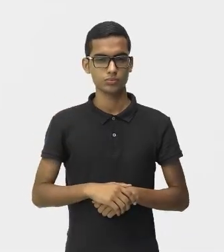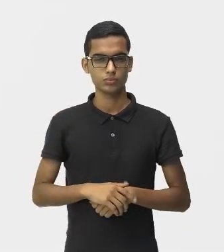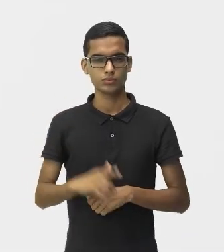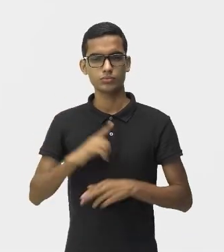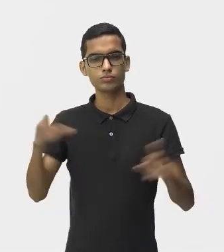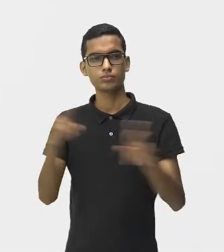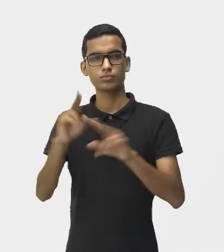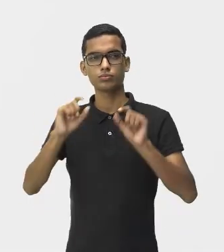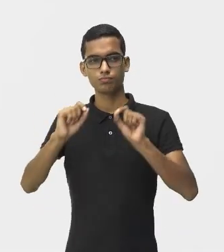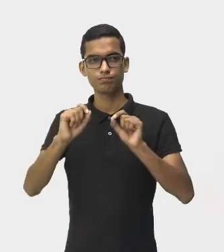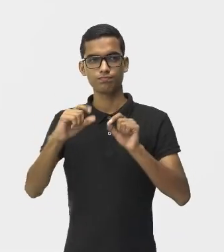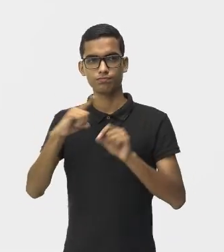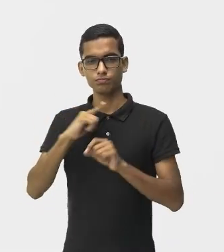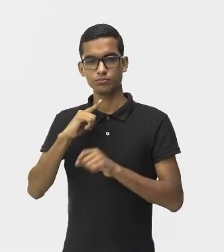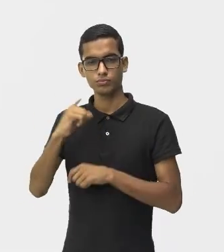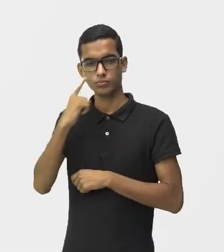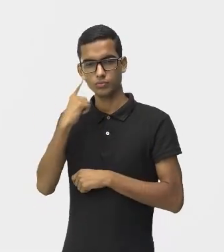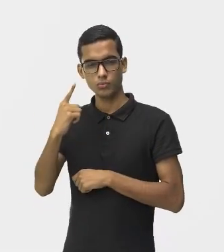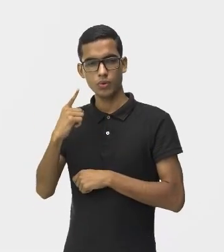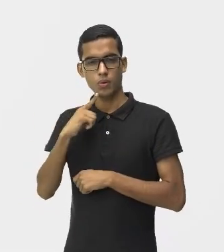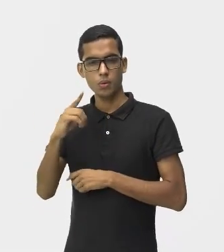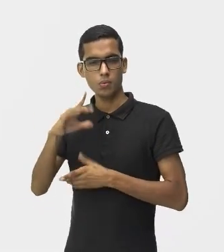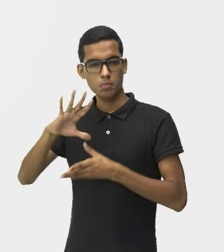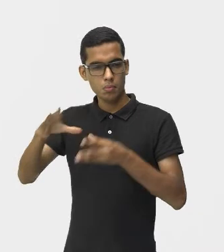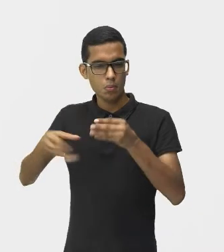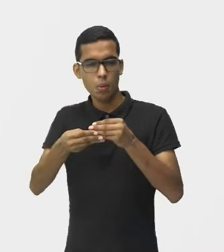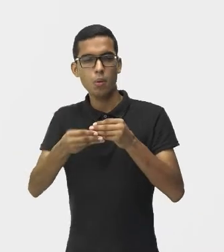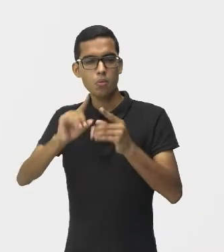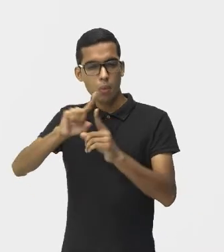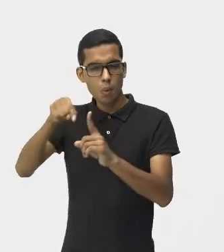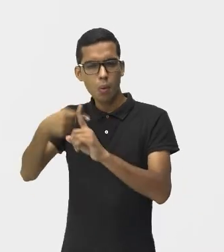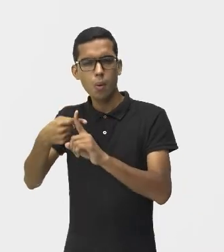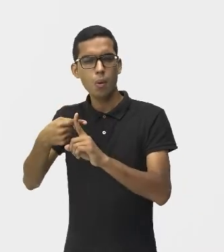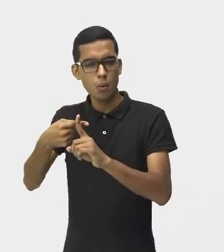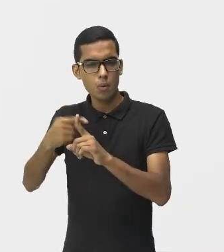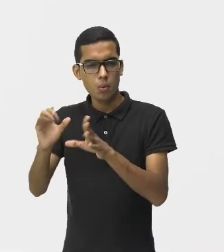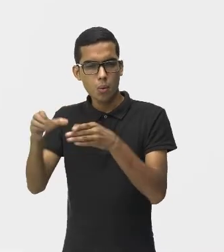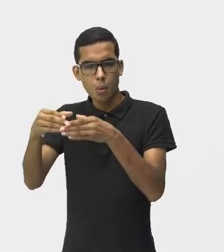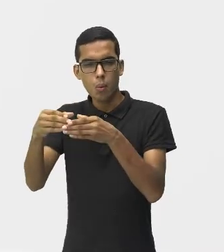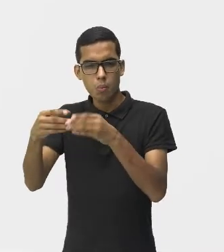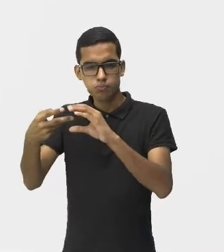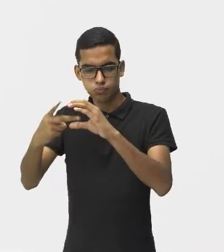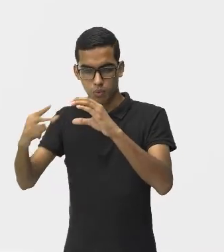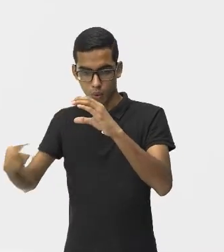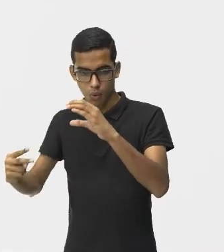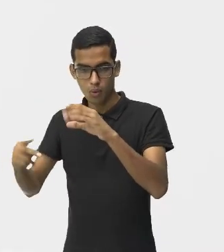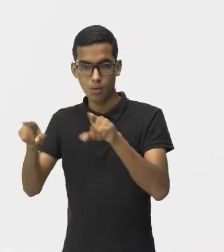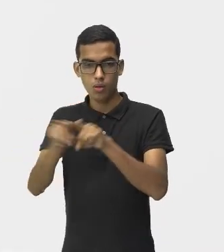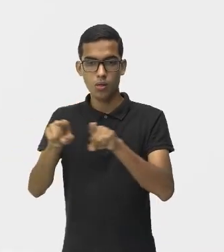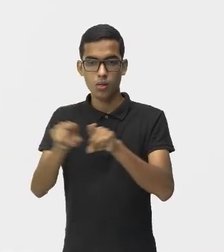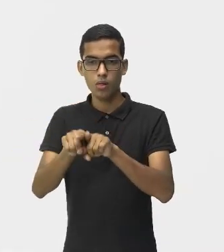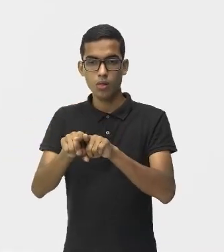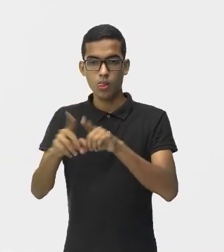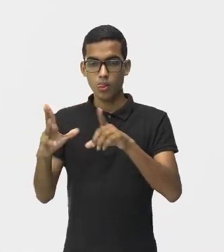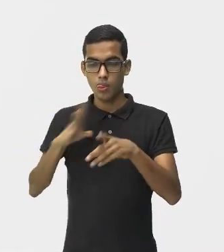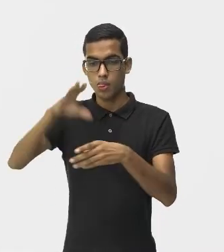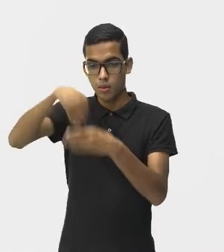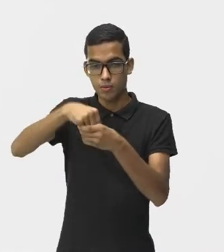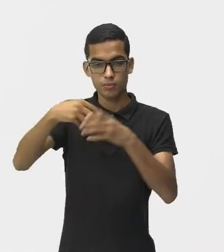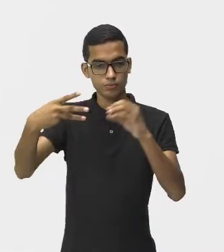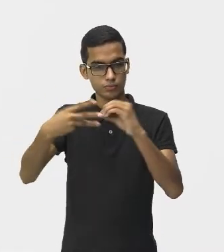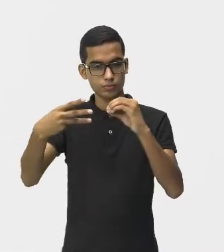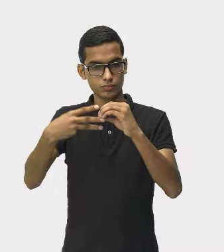extra completo de cromossomos, e a aneuploidia, que é a ausência ou a adição de um